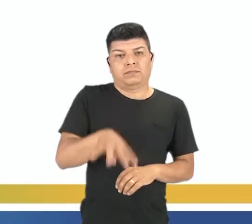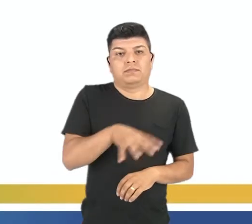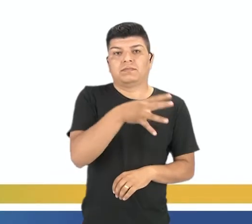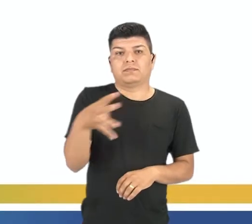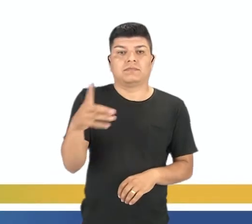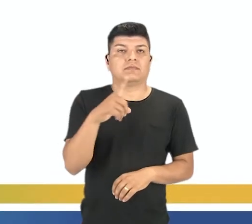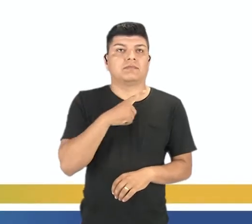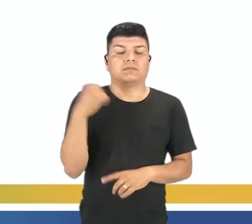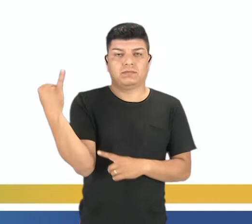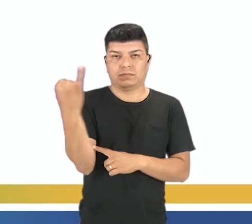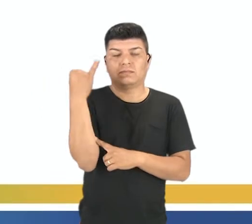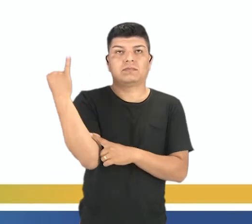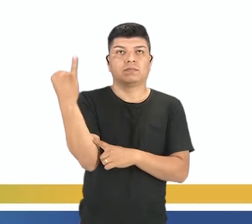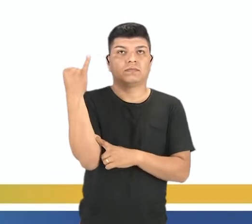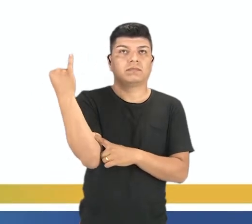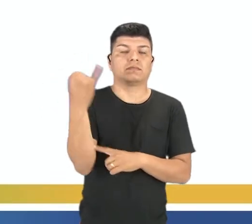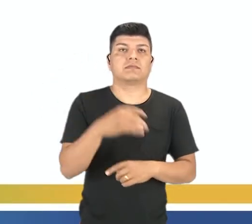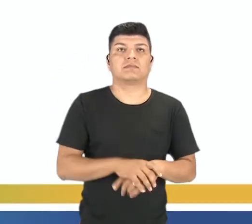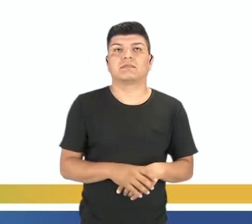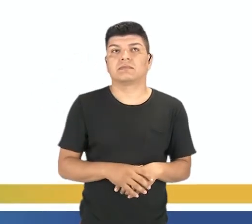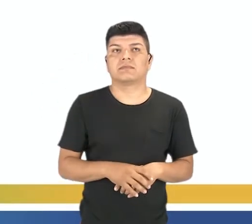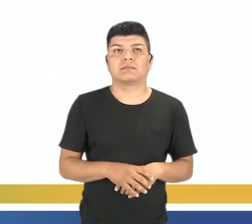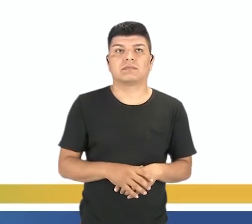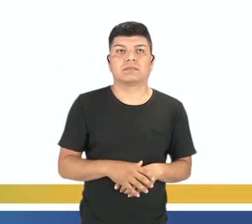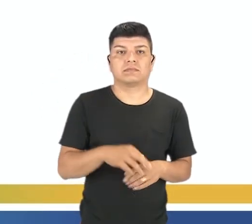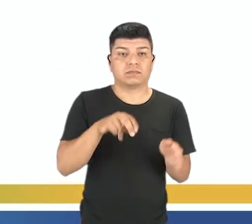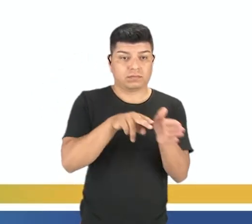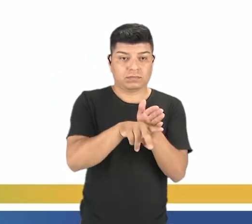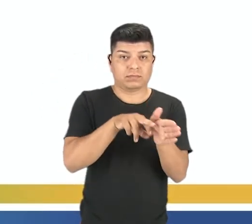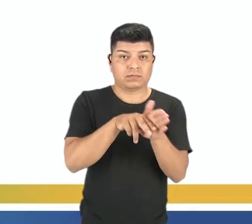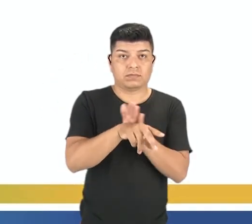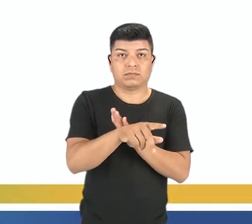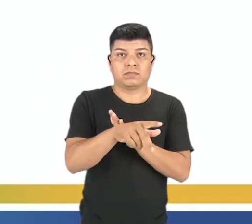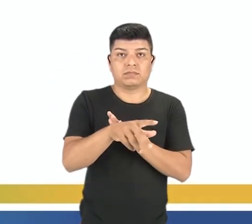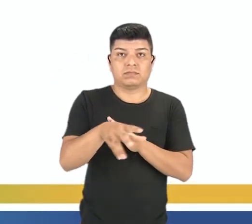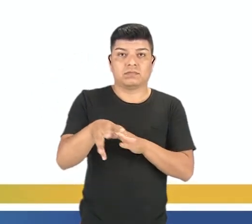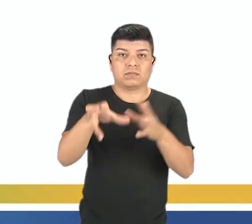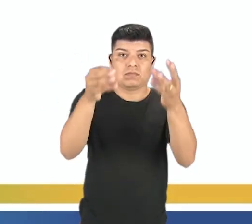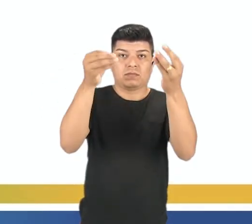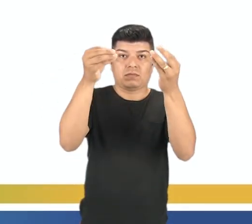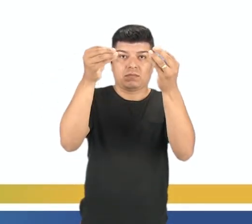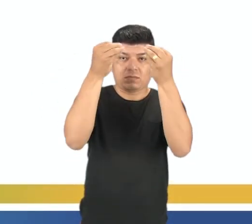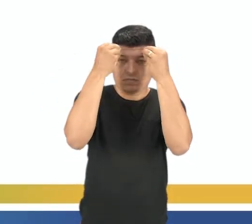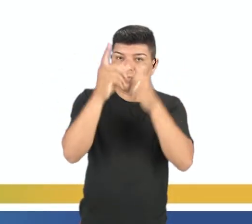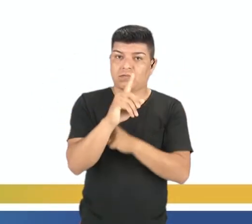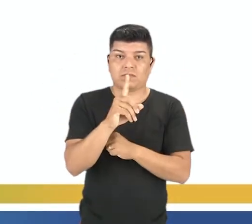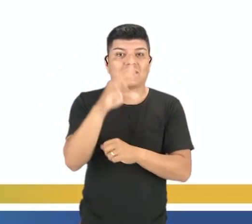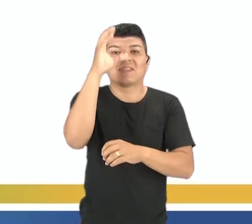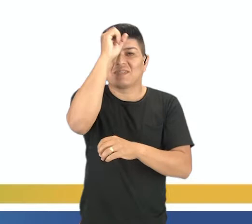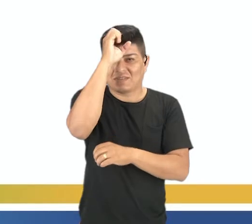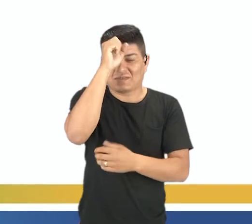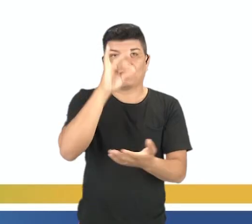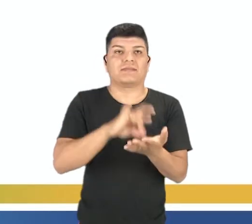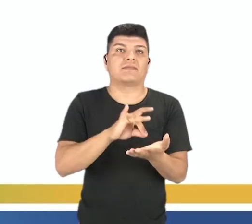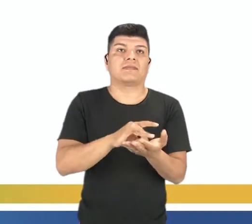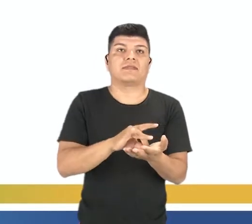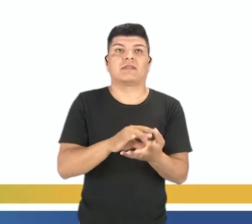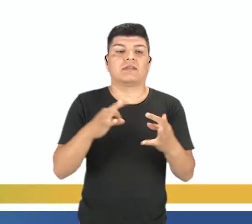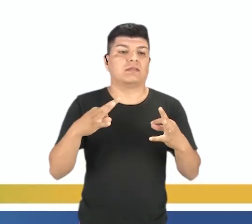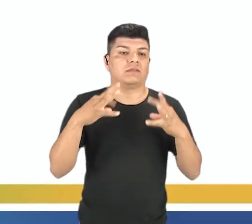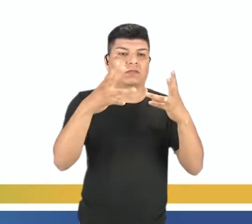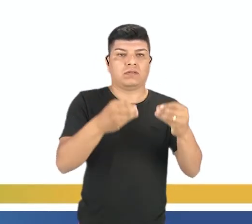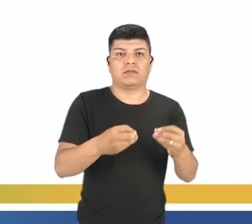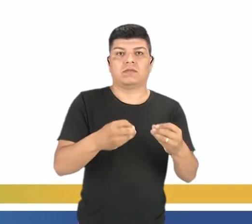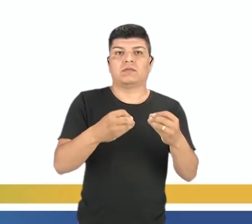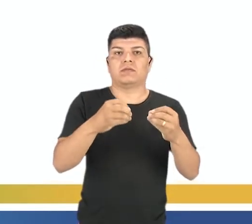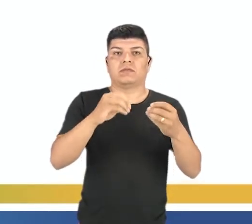é muito importante, né? É aquele negócio, na biologia a gente não decora, a gente aprende. Então aqui a gente tem todas as